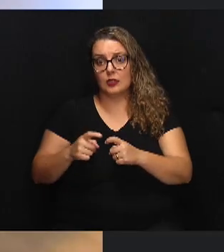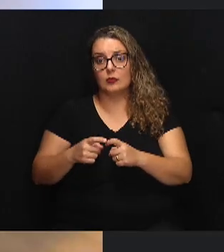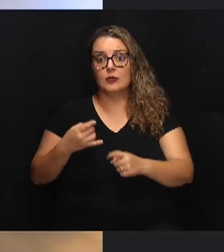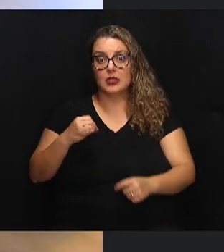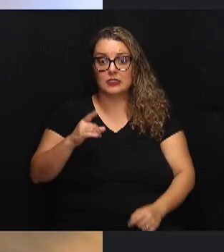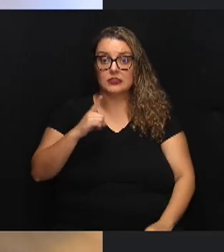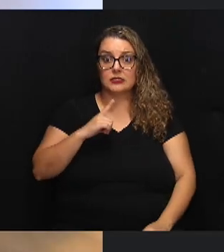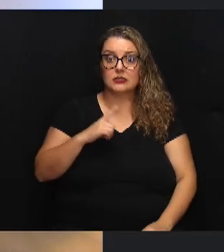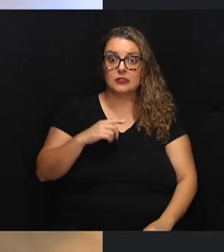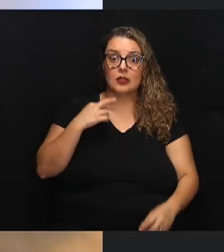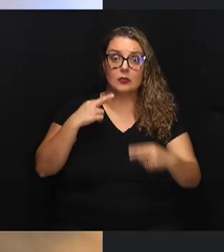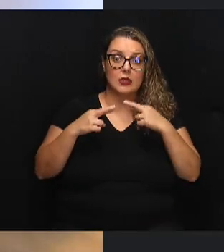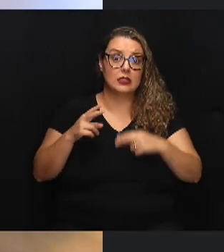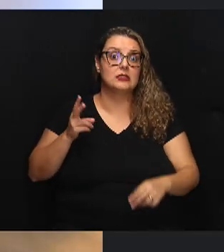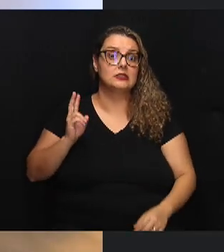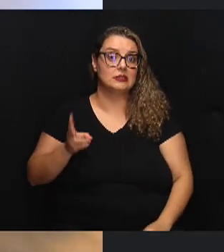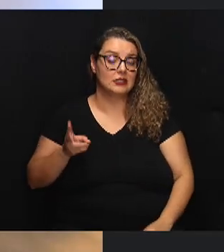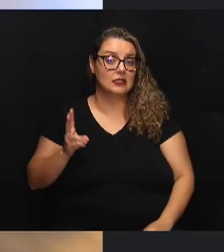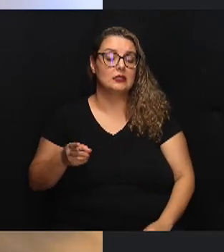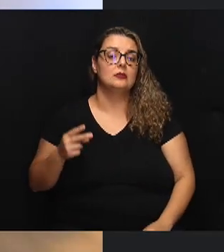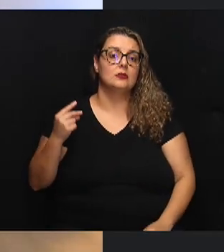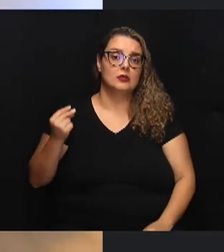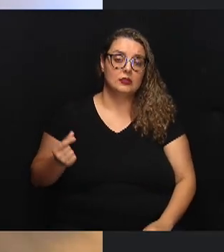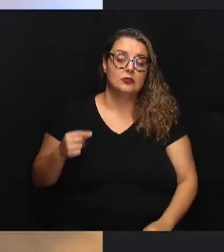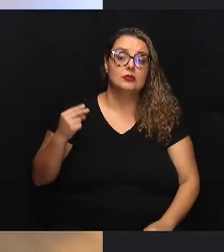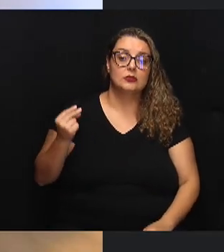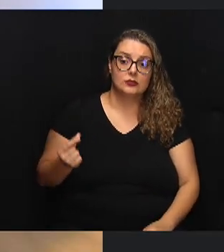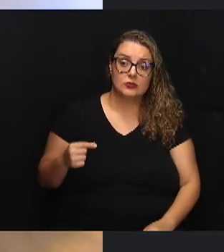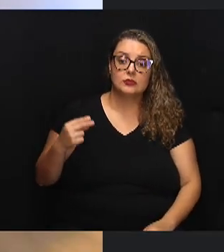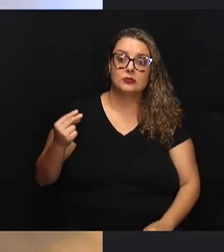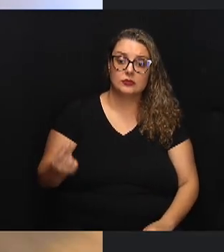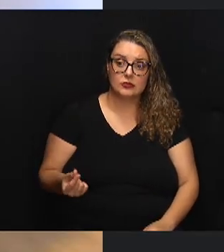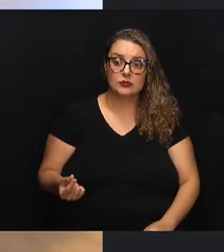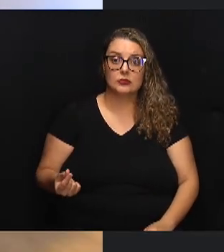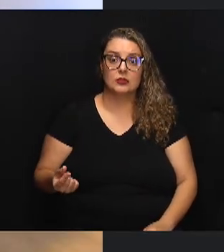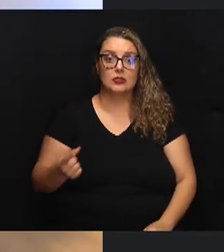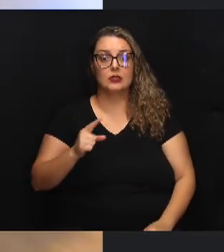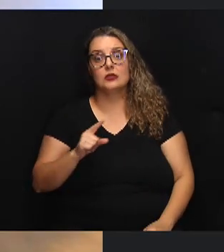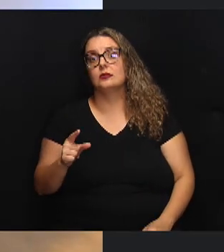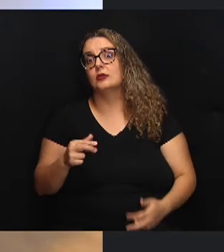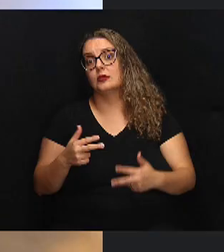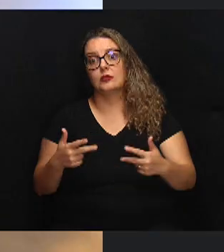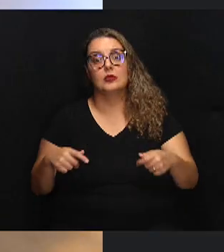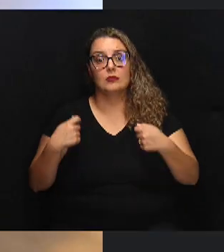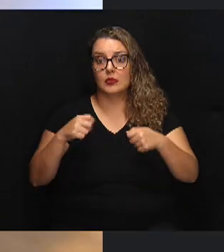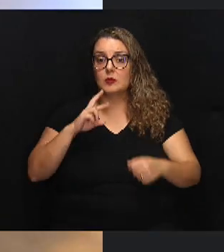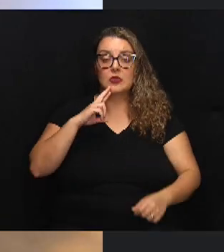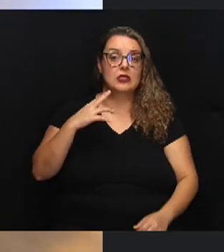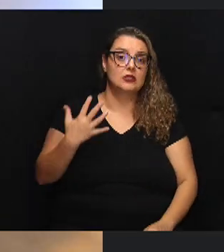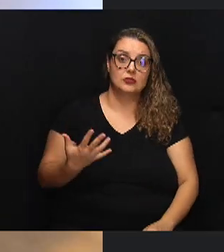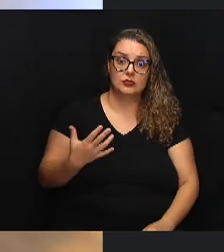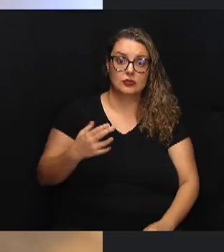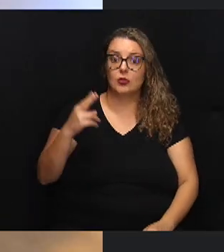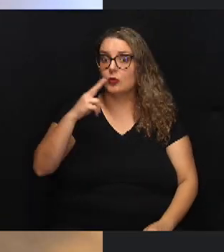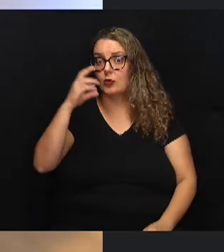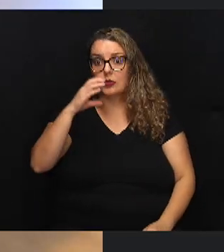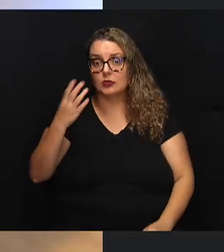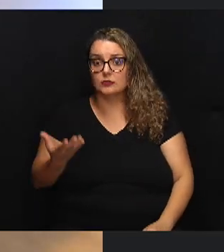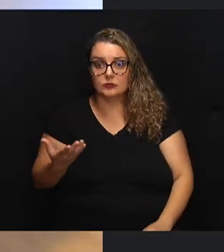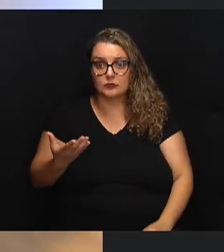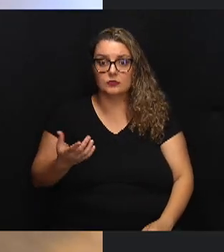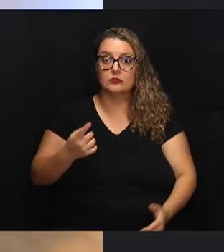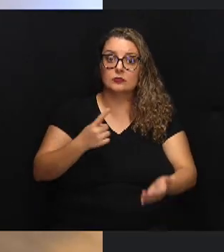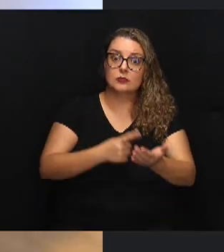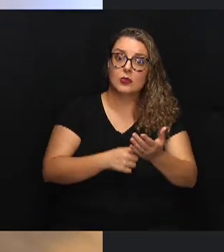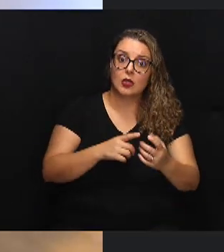tem uma queixa que está se arrastando há alguns dias, né, que não é algo que você vai precisar resolver ali imediatamente, marca uma